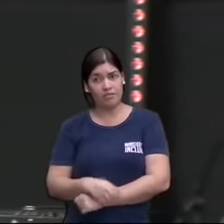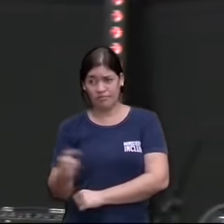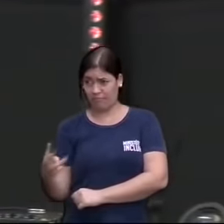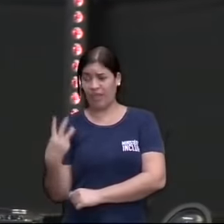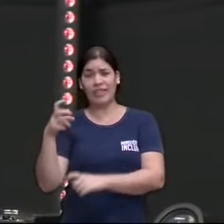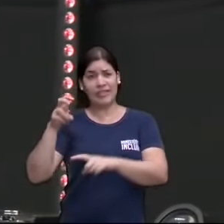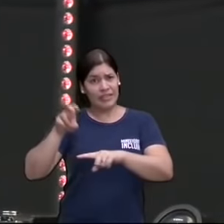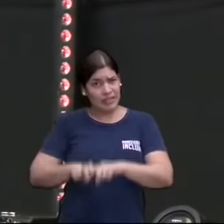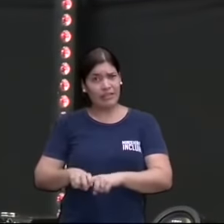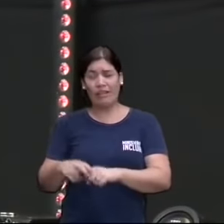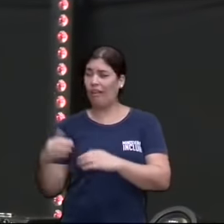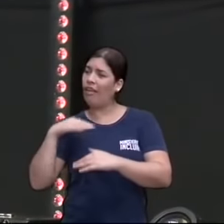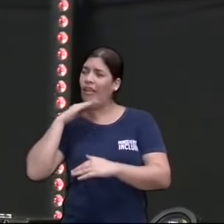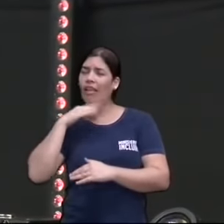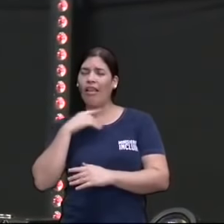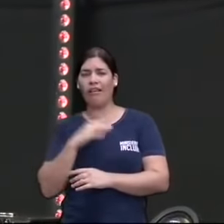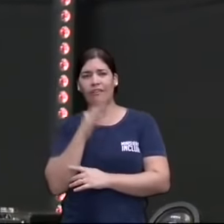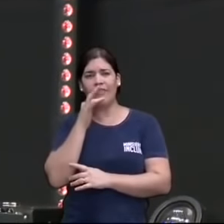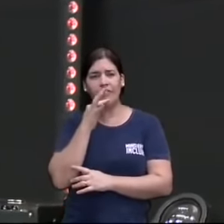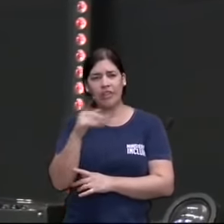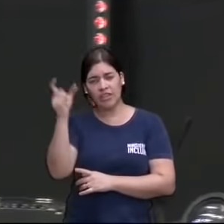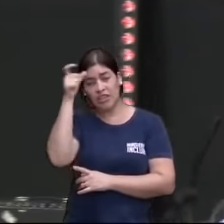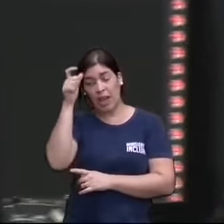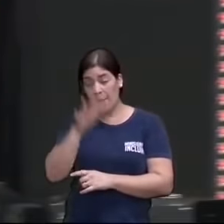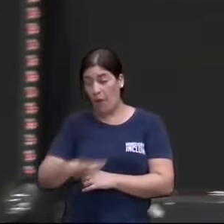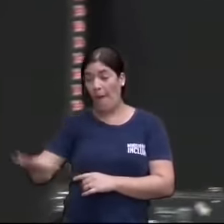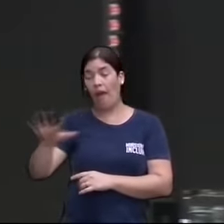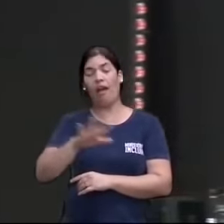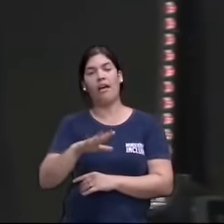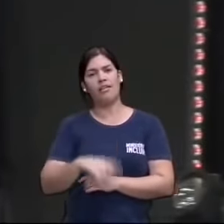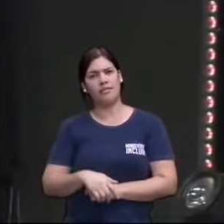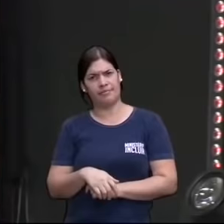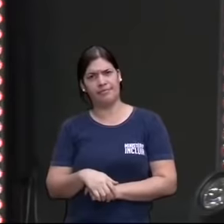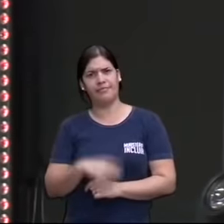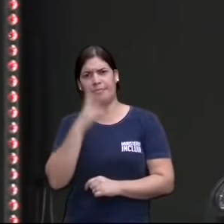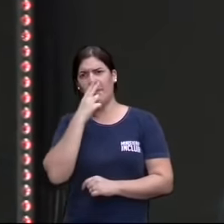Sim ou não? Vira uma área, uma fortaleza.